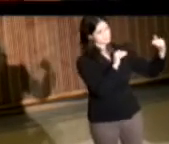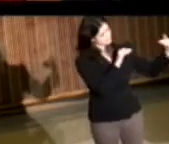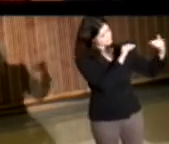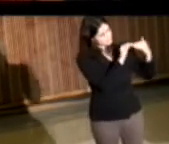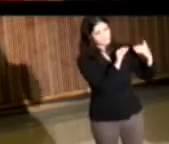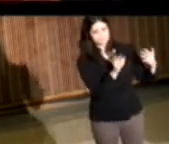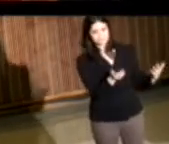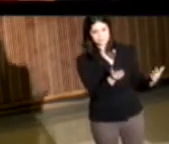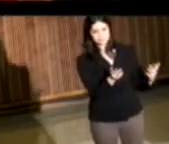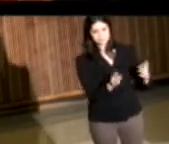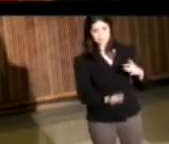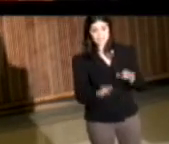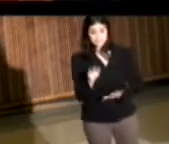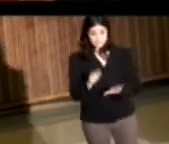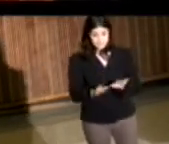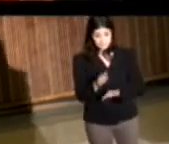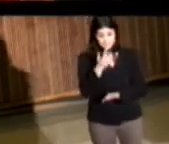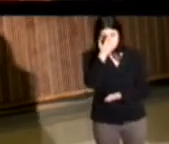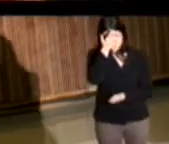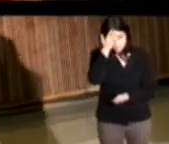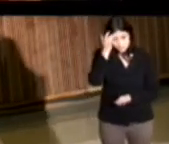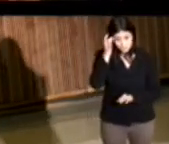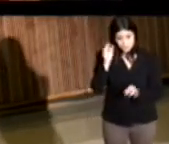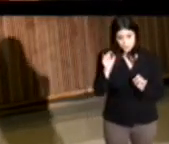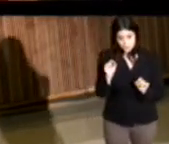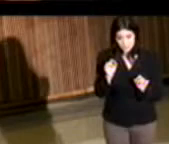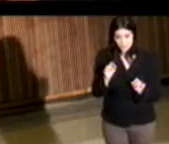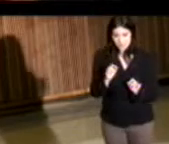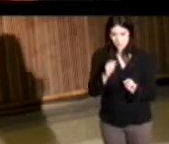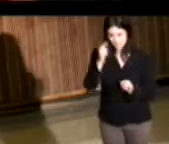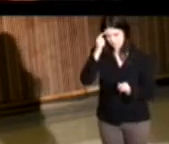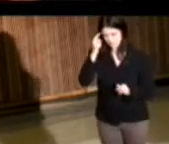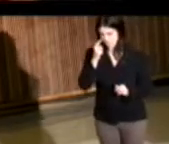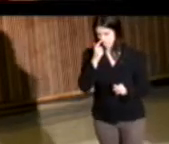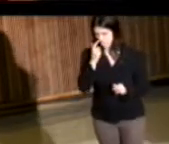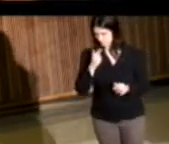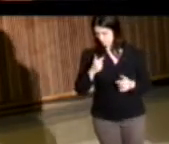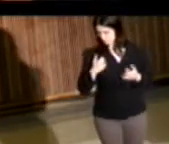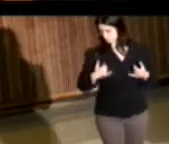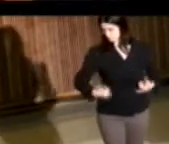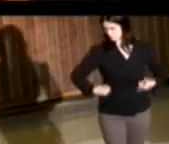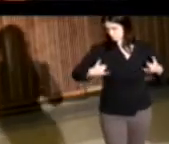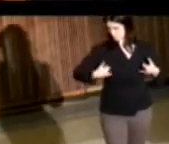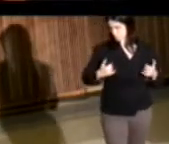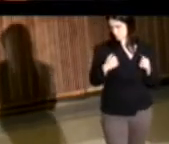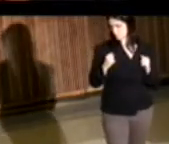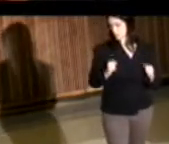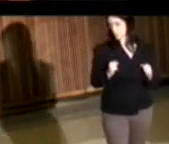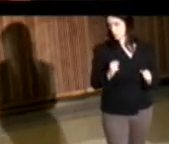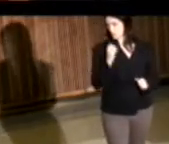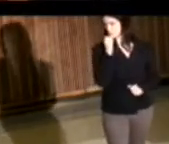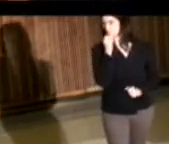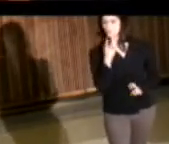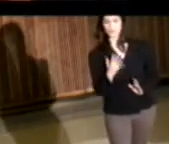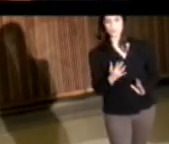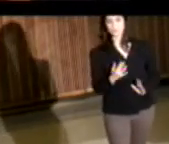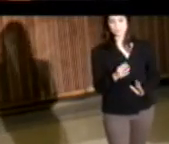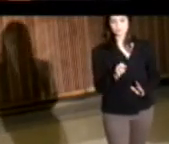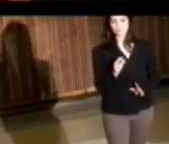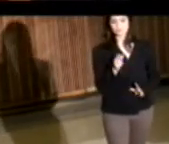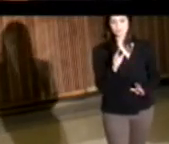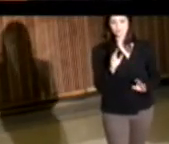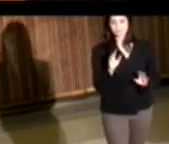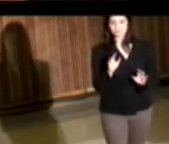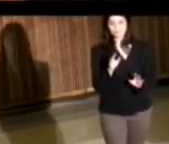o espírito de pobreza, porque às vezes a gente se acha grande demais com o espírito de pobreza. Sabe como é que é esse